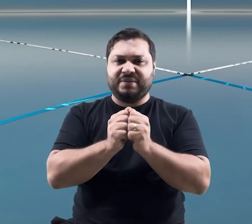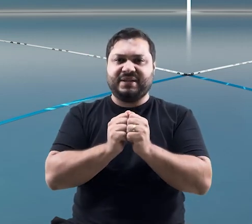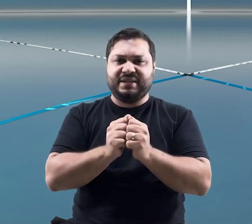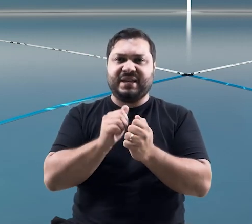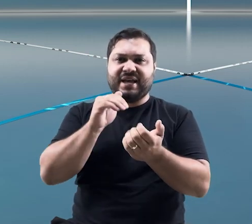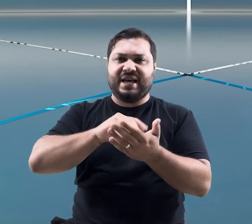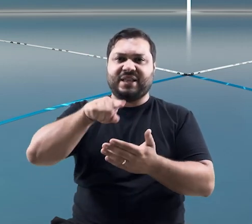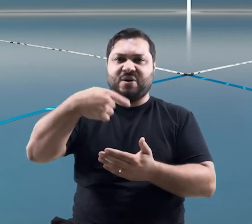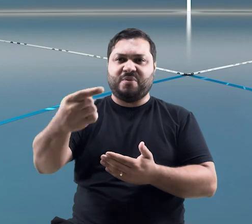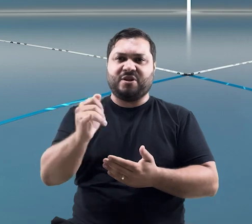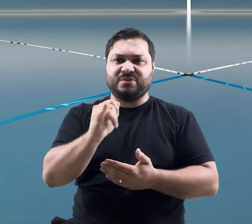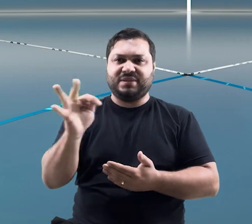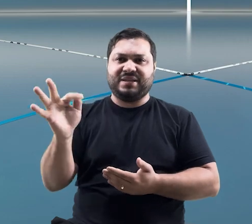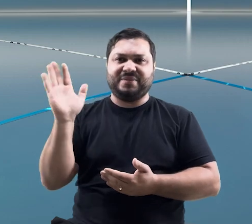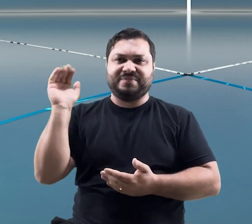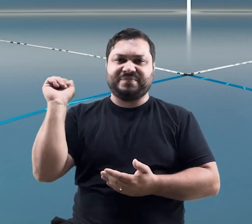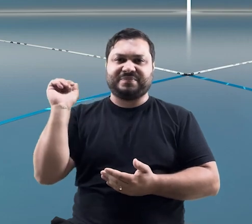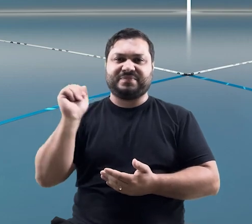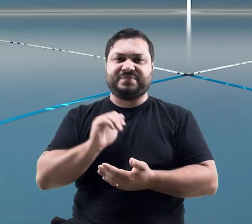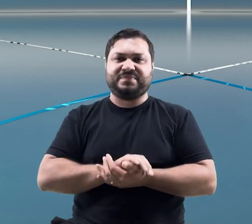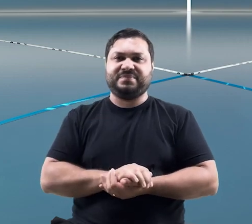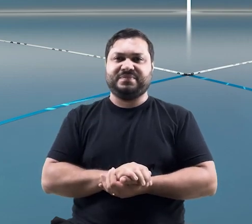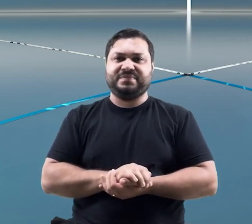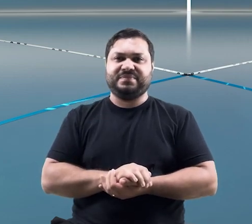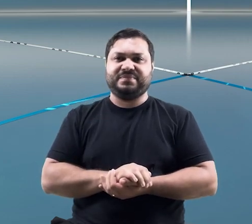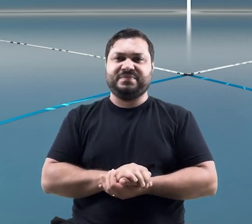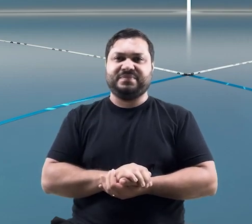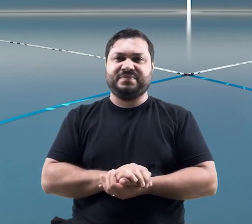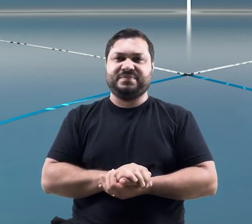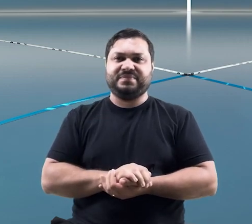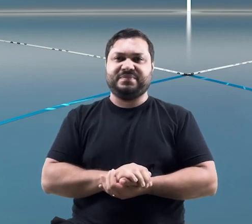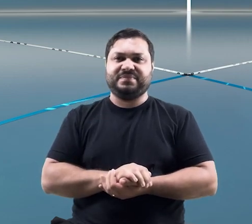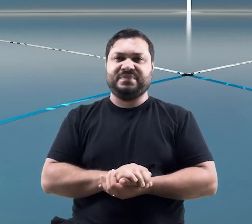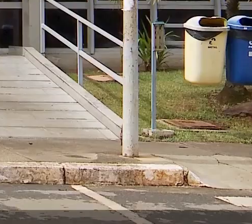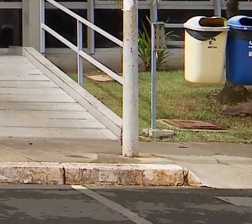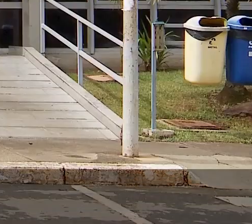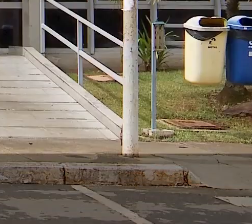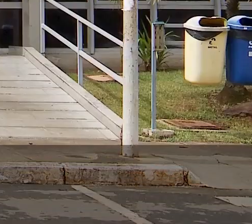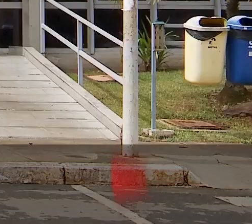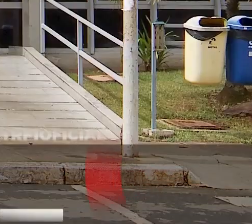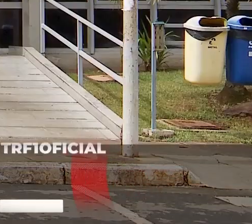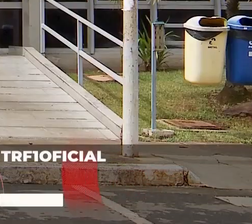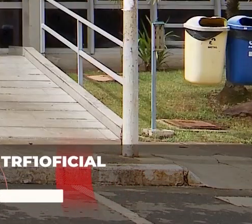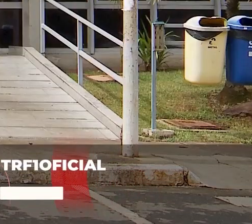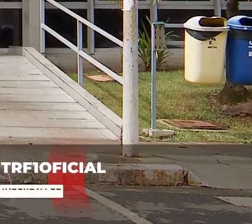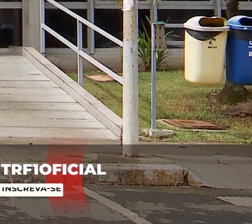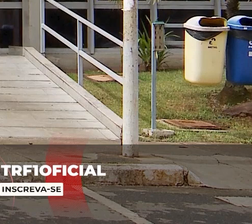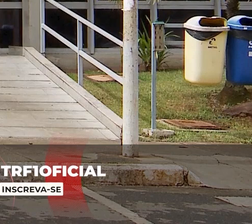Obrigada por sua companhia e até o próximo Inteiro Teor. Tchau!